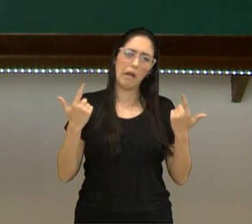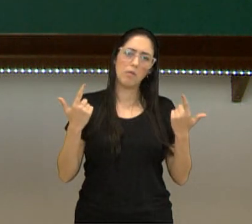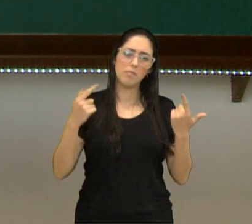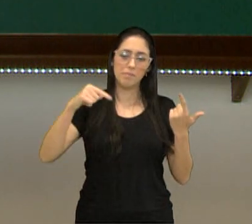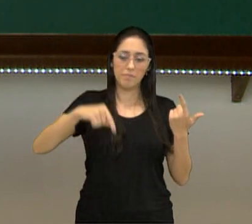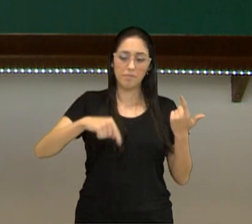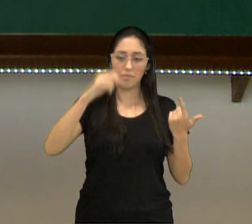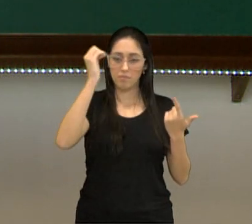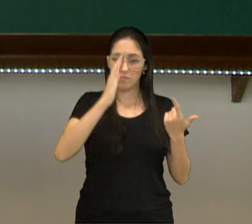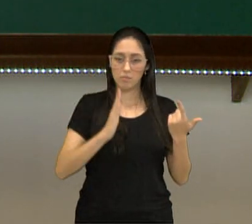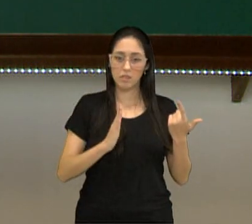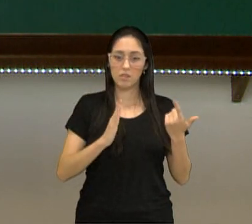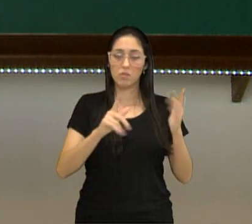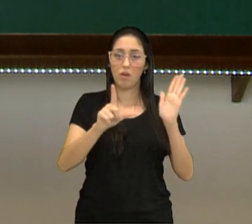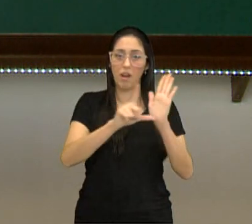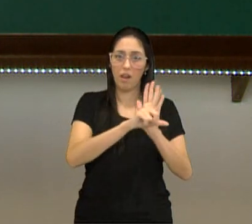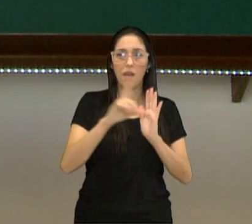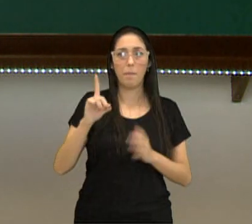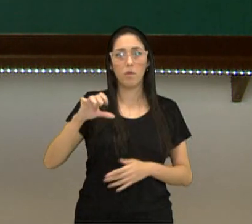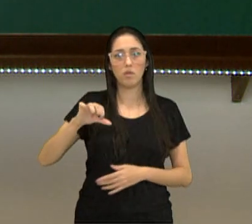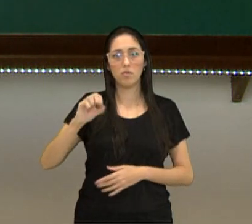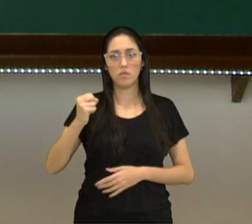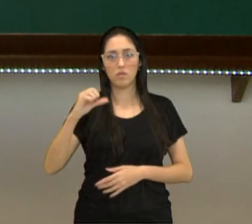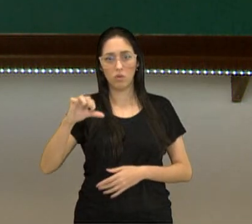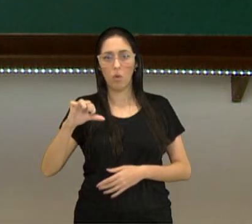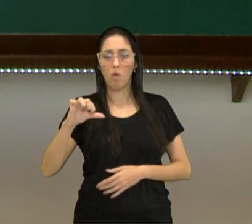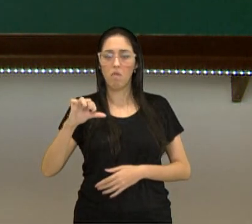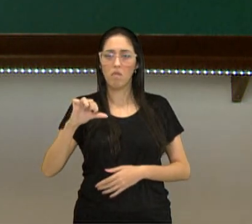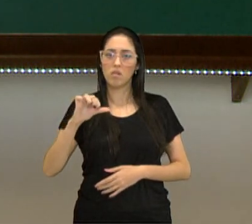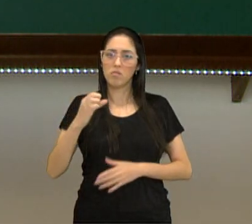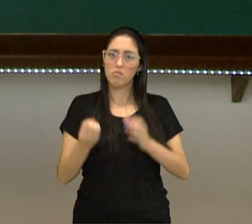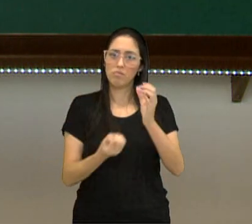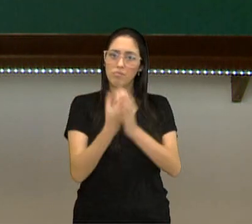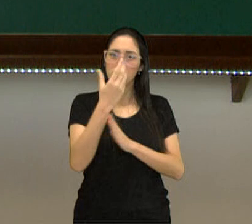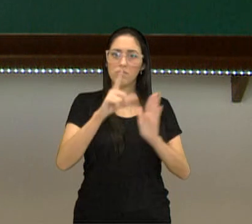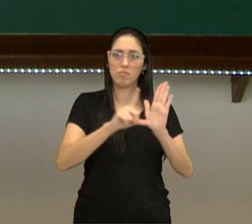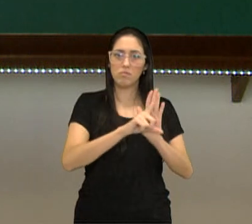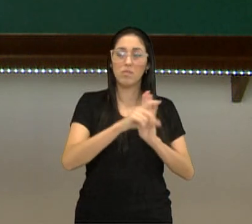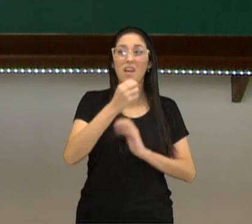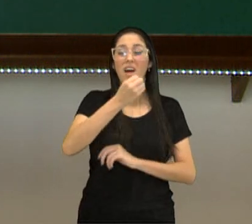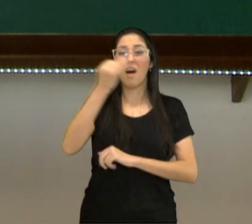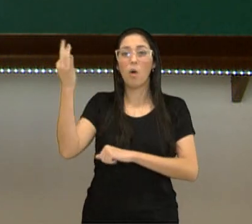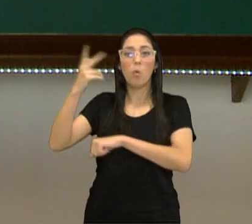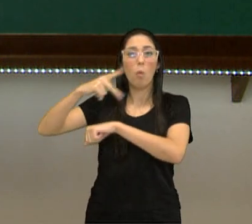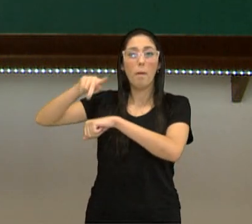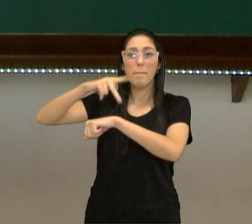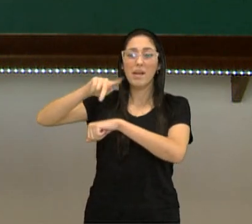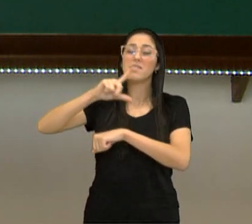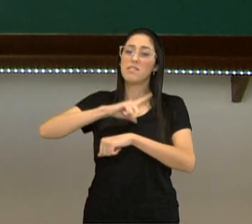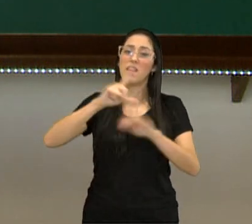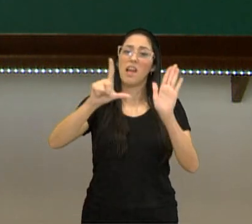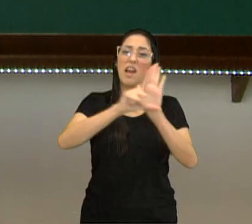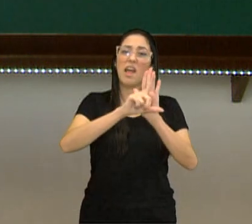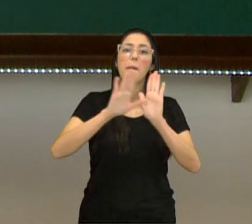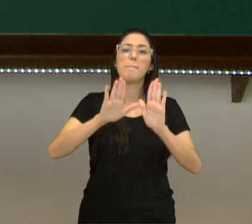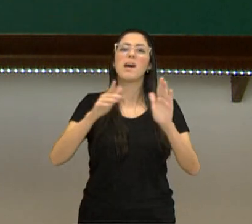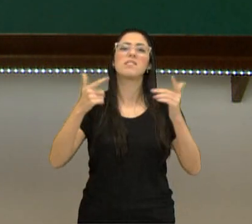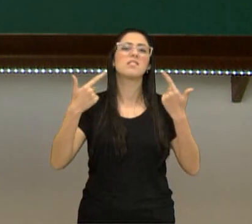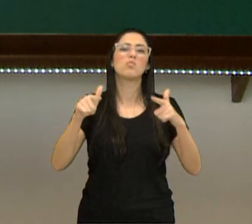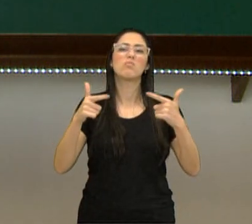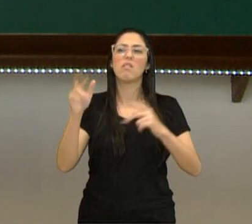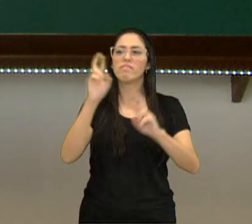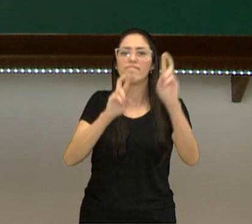isso em 89, mas existem países que até hoje dispõem de leis, mas não dispõem de fiscalização. E aí